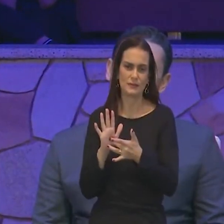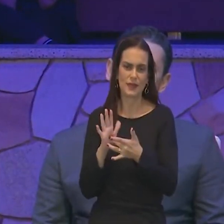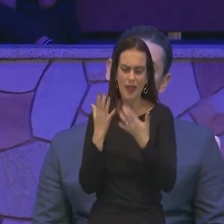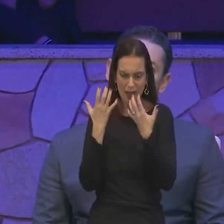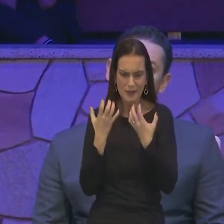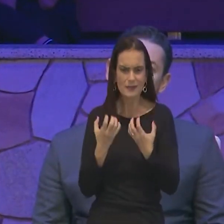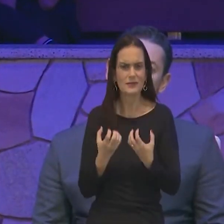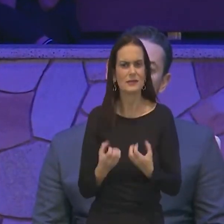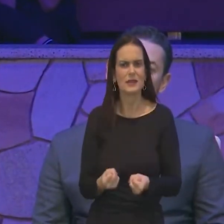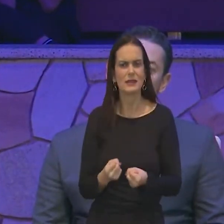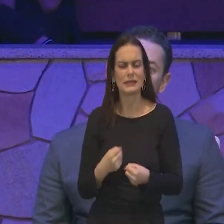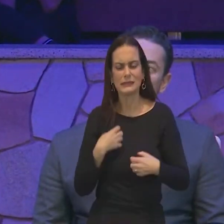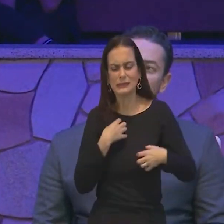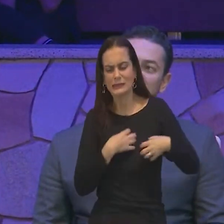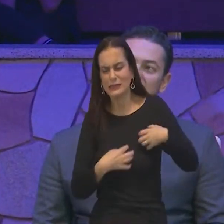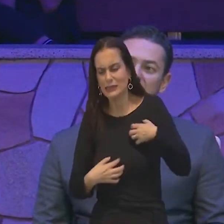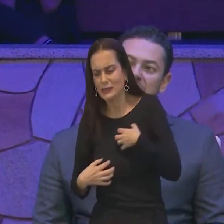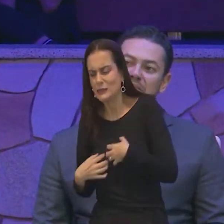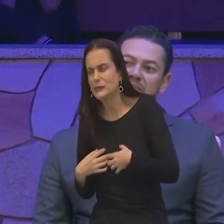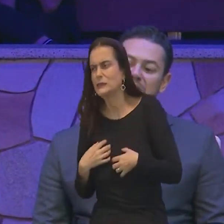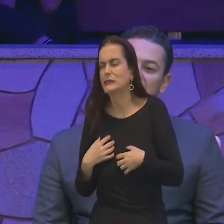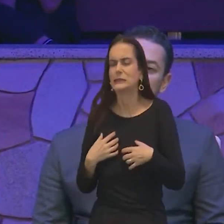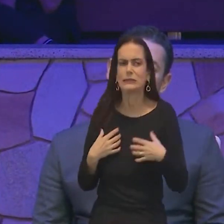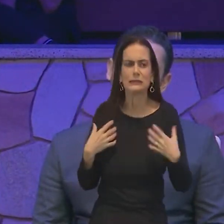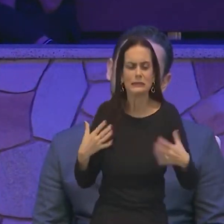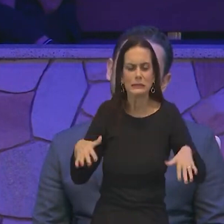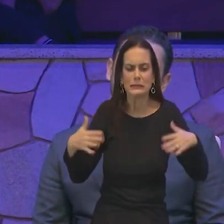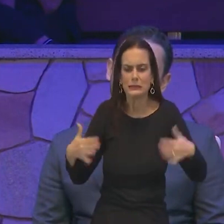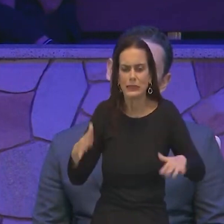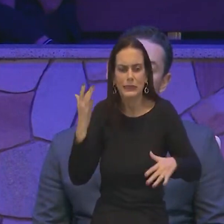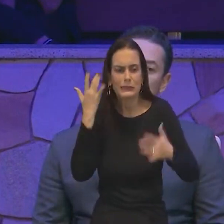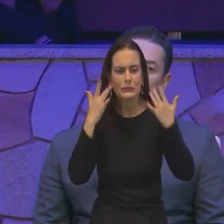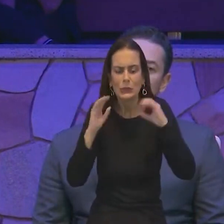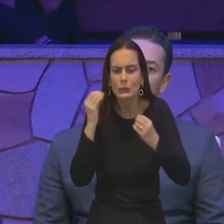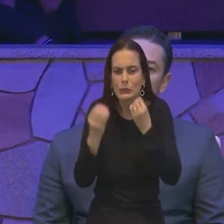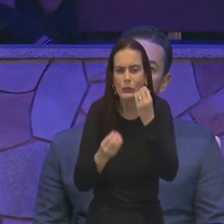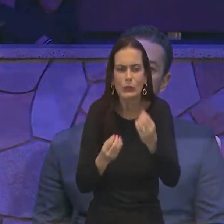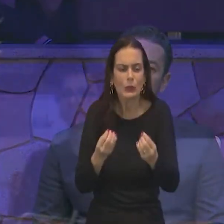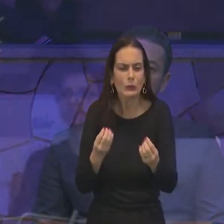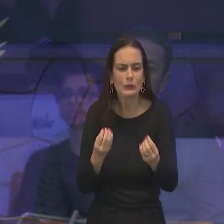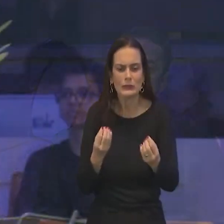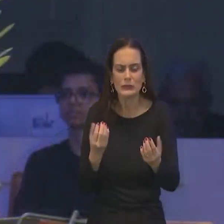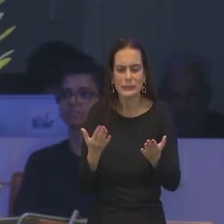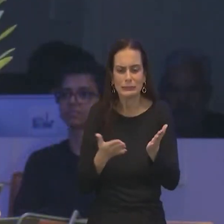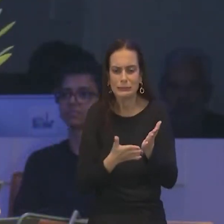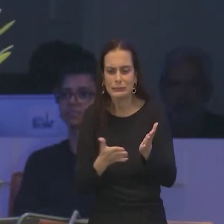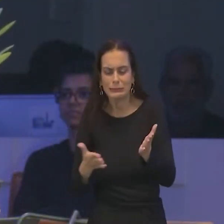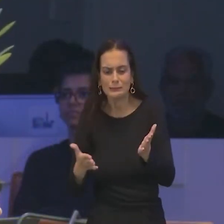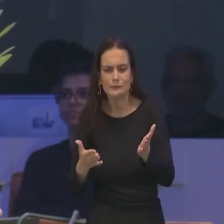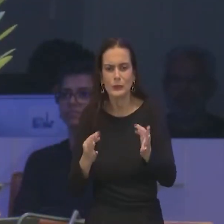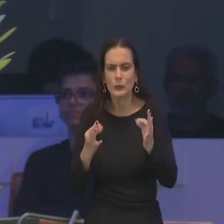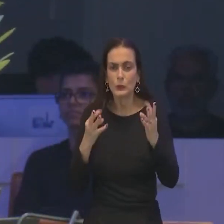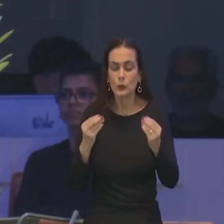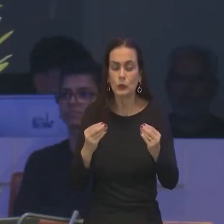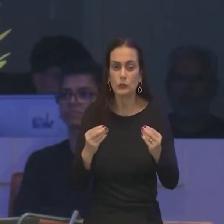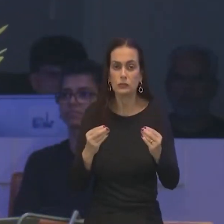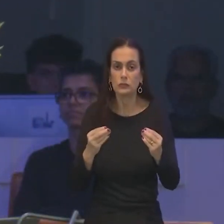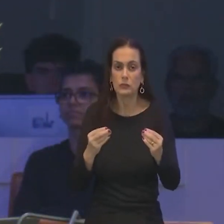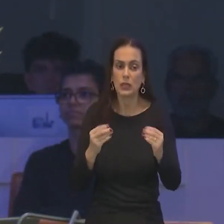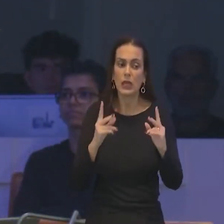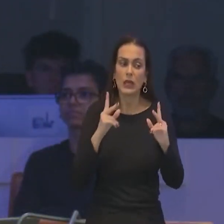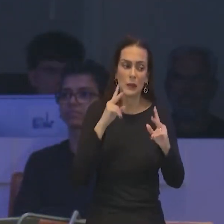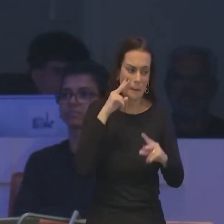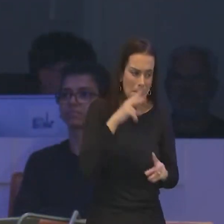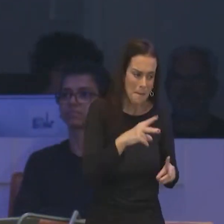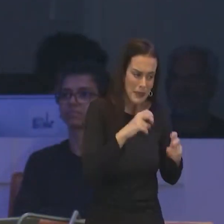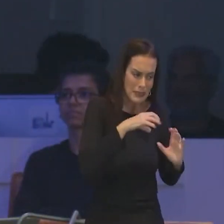muito angustiado com a situação familiar, muito angustiado com aquele filho, muito angustiado com as coisas que cercam esta nação, e quantas